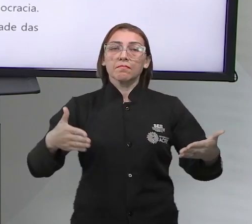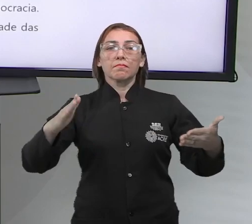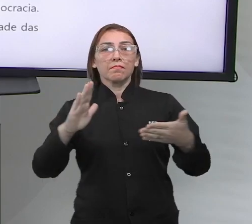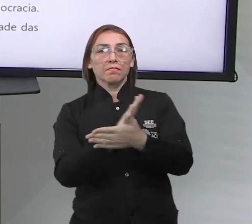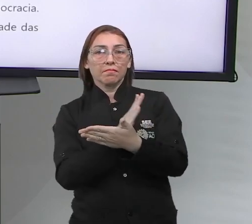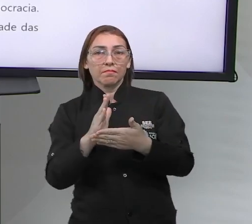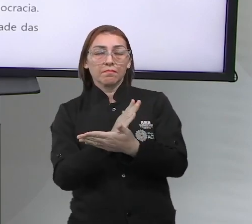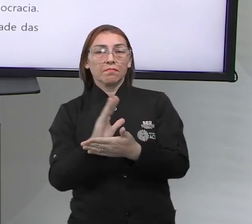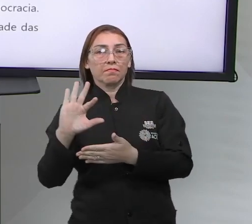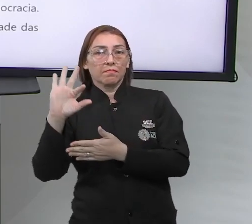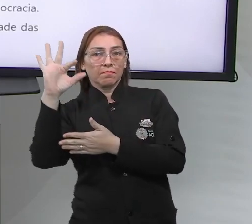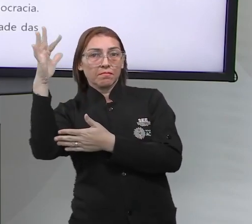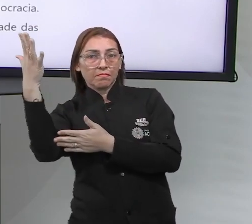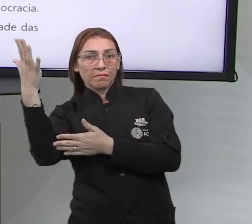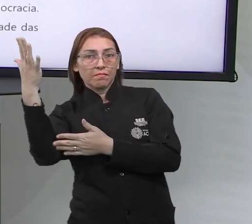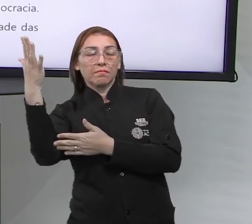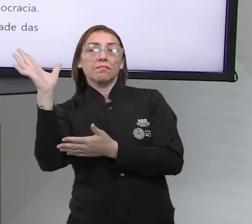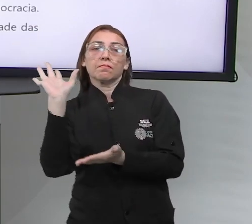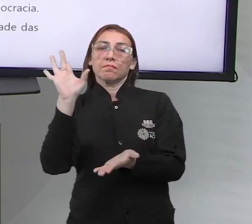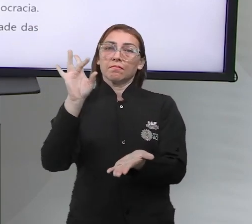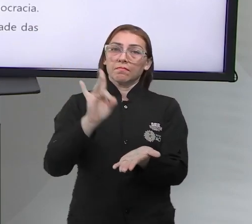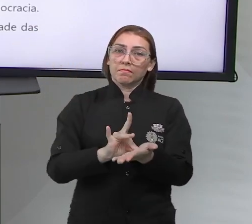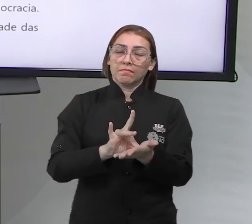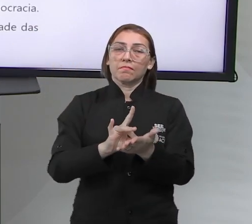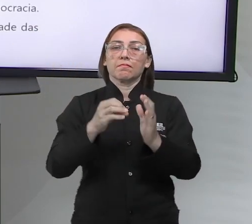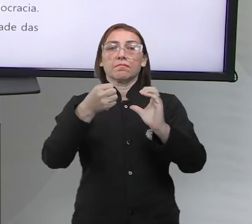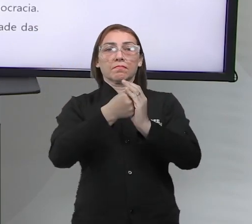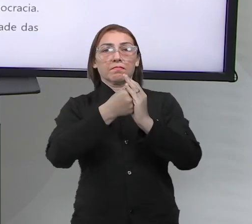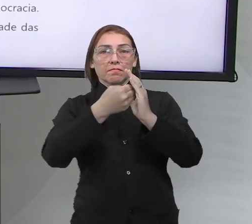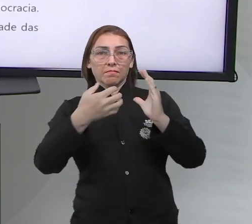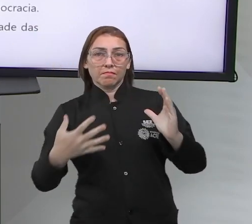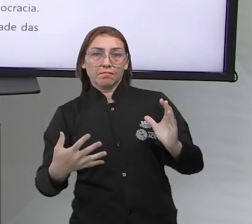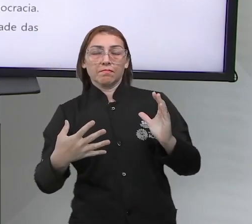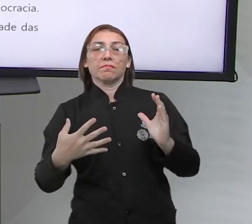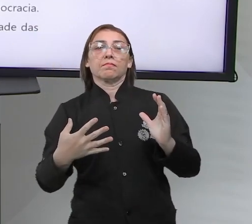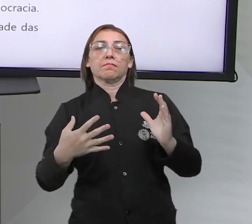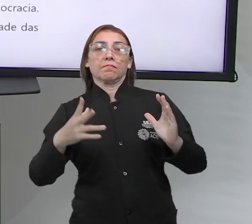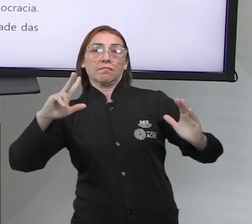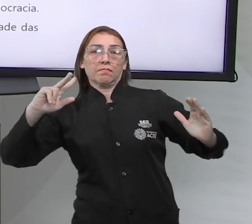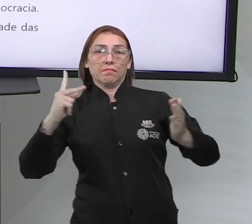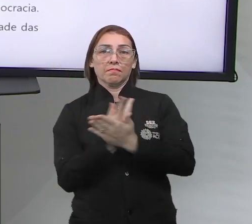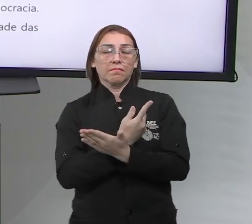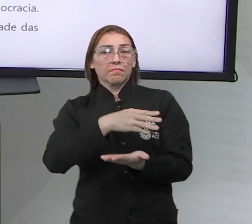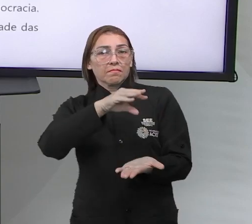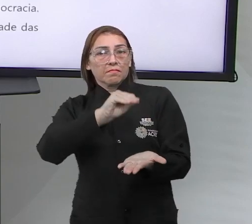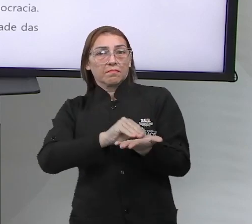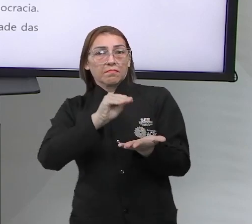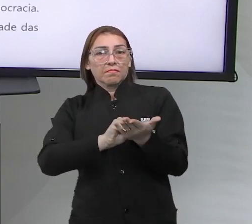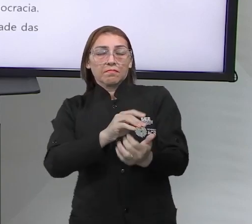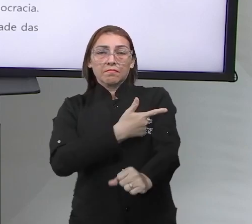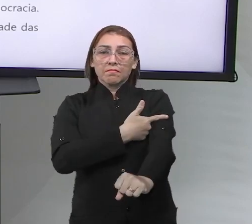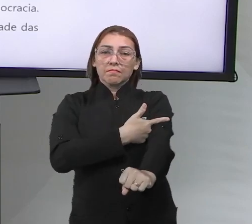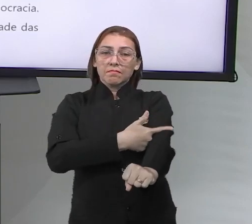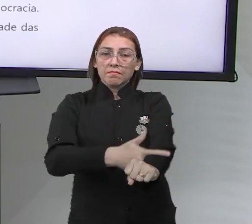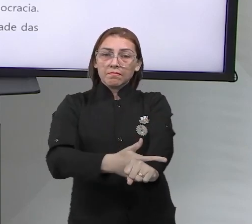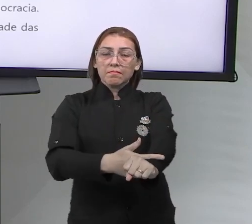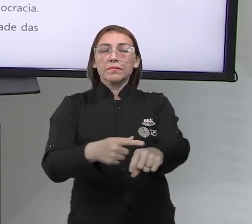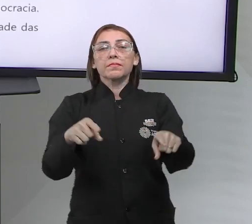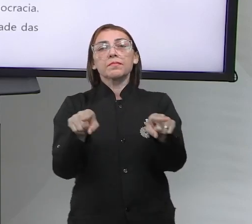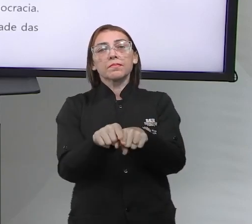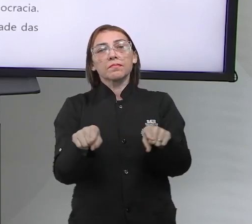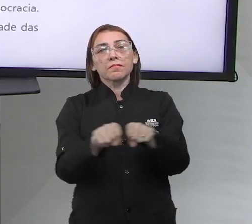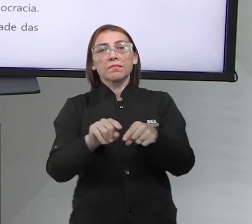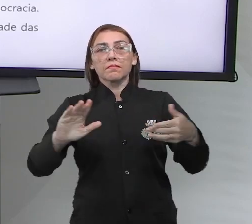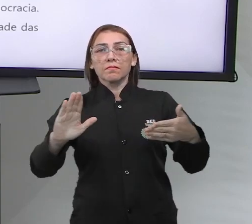algumas situações que realmente se caracterizam pela barbárie, pela falta de civilização, no caso